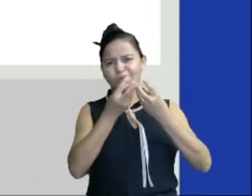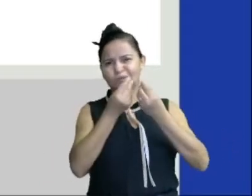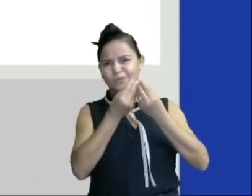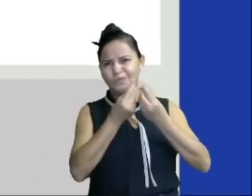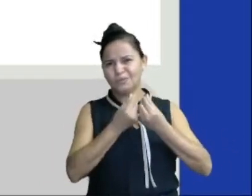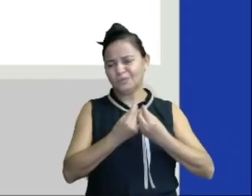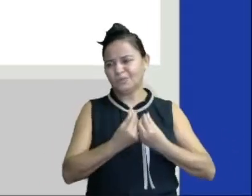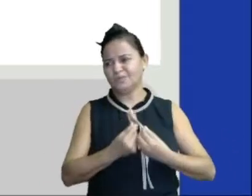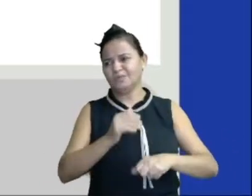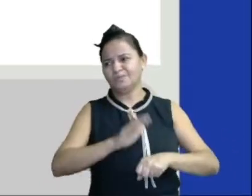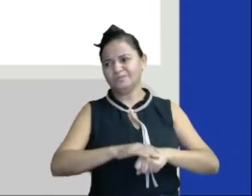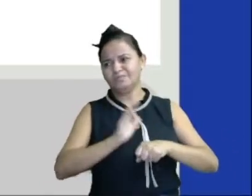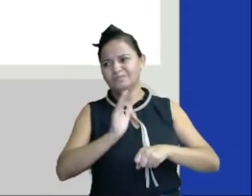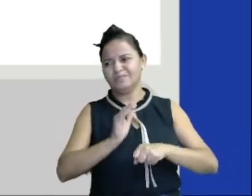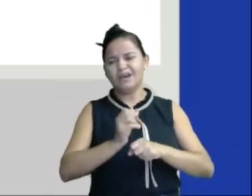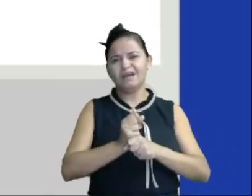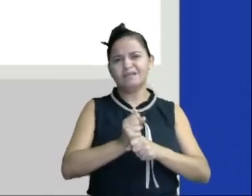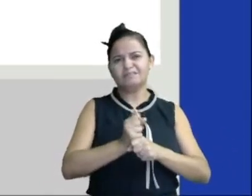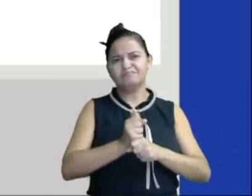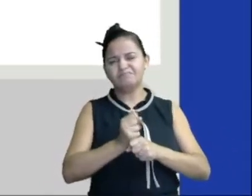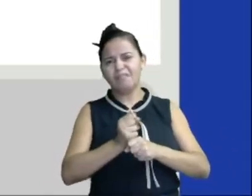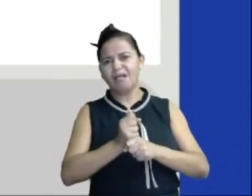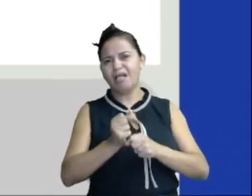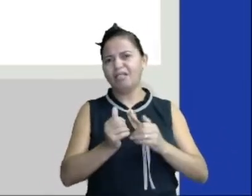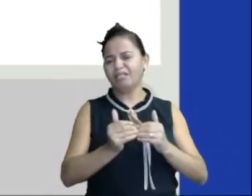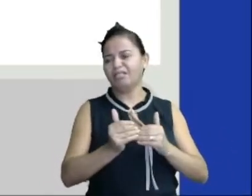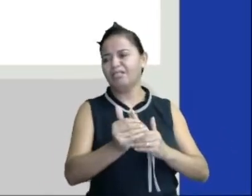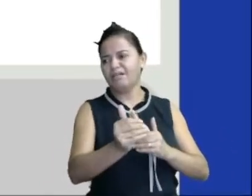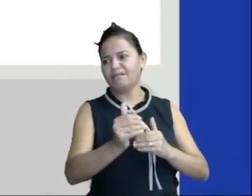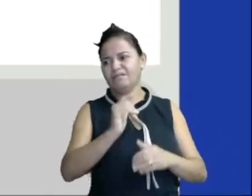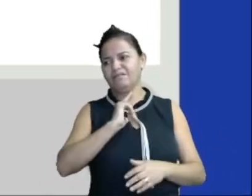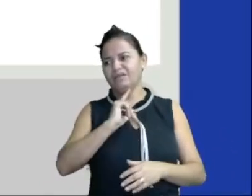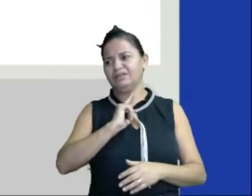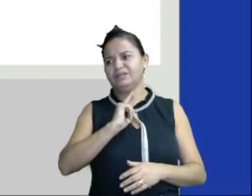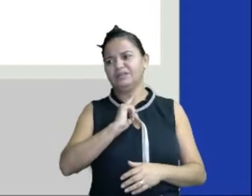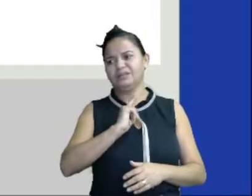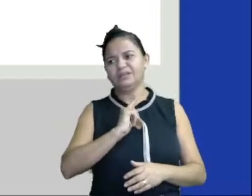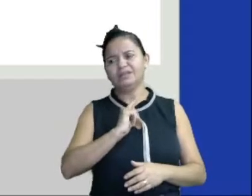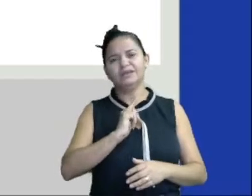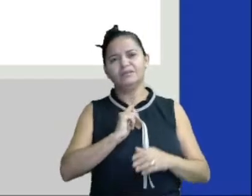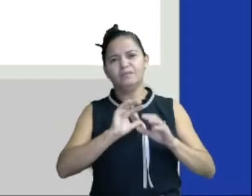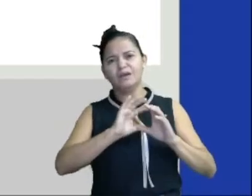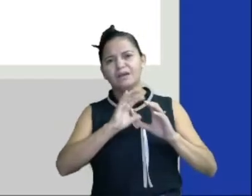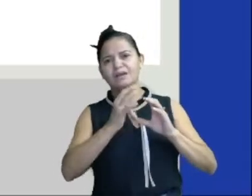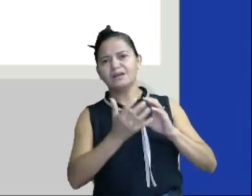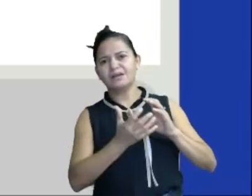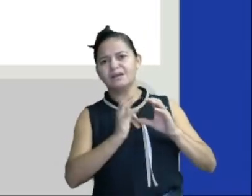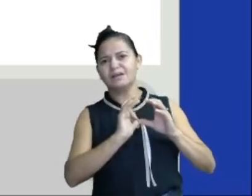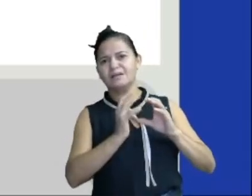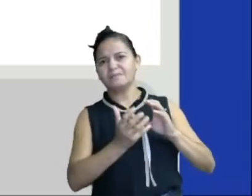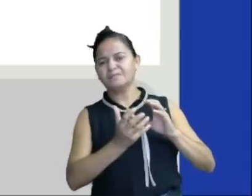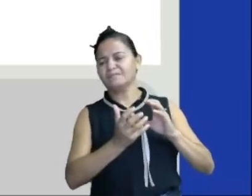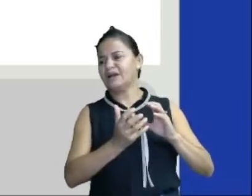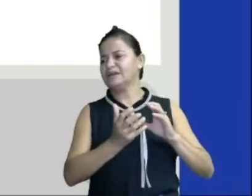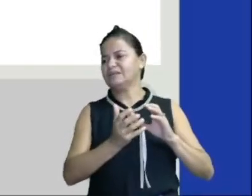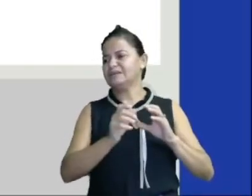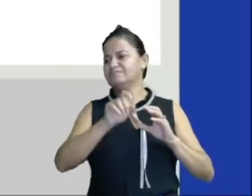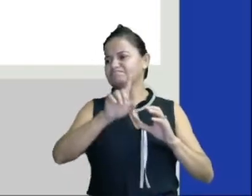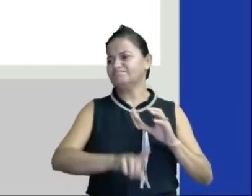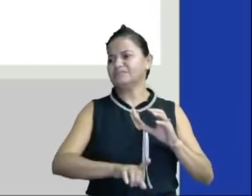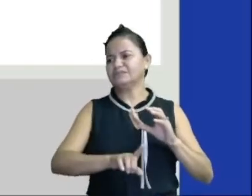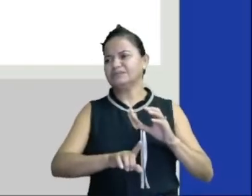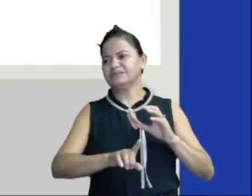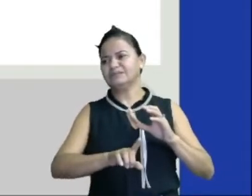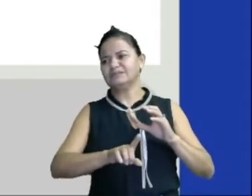tornando mais maduro, né? Ele vai possuindo uma camada rica naquilo que a gente chama